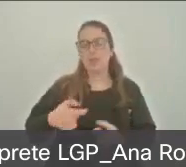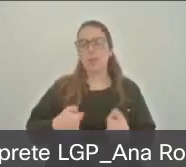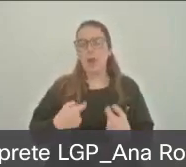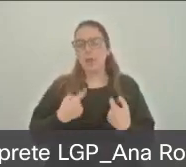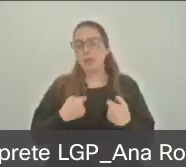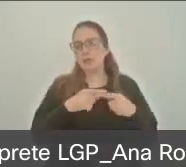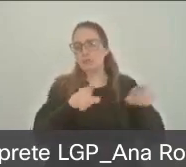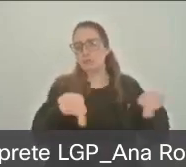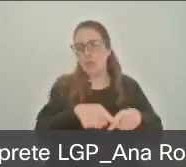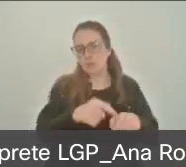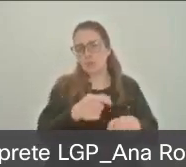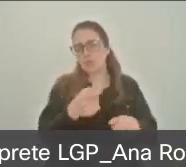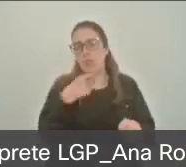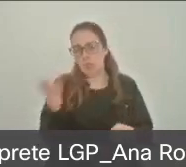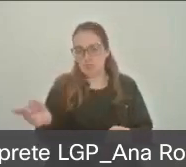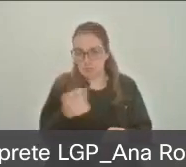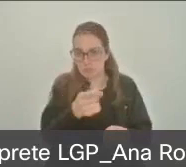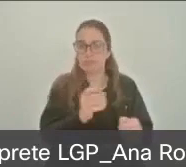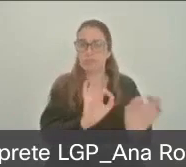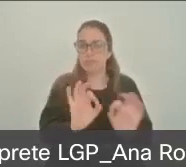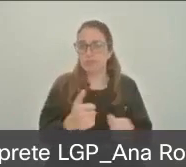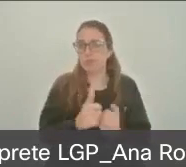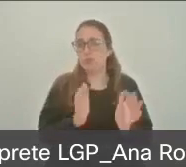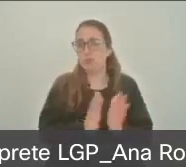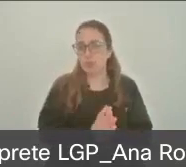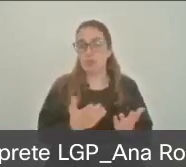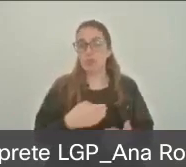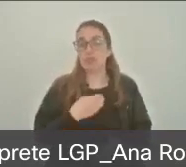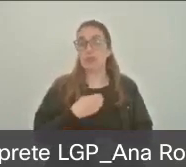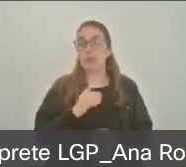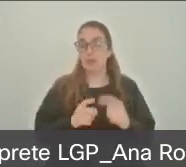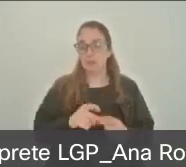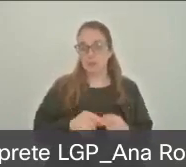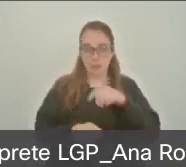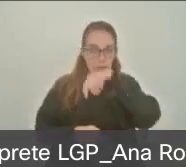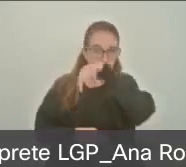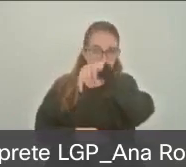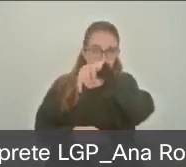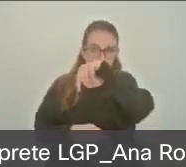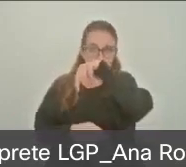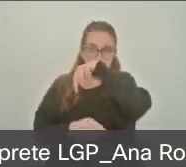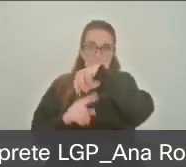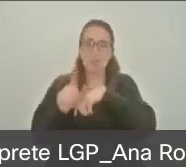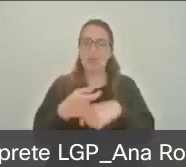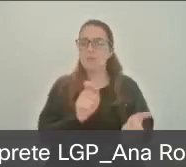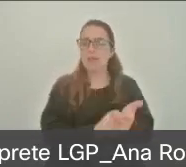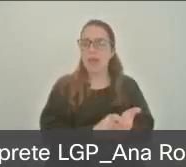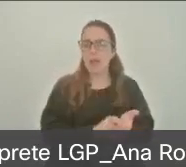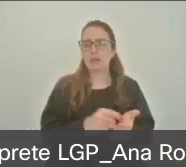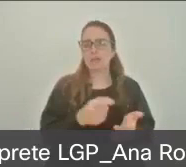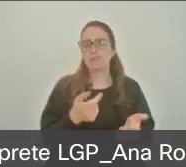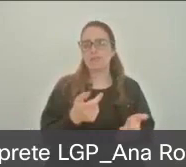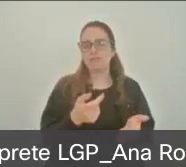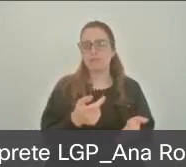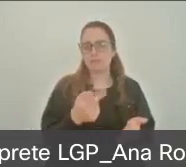as condições e os meios para a sua concretização. E o que é que isso significava? Significava que deviam agendá-lo e realizá-lo de forma que